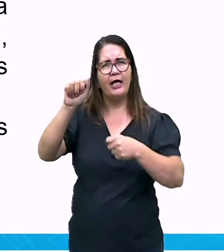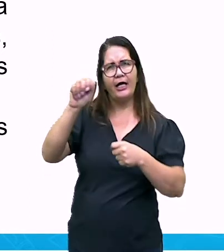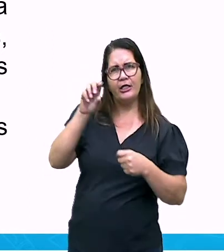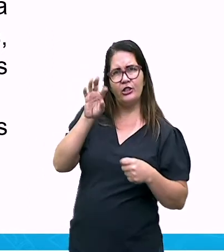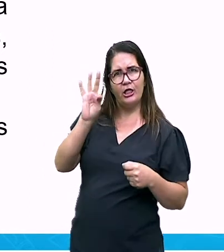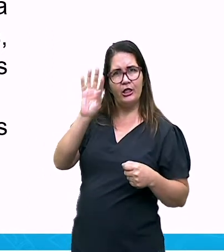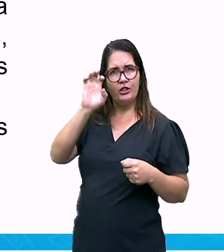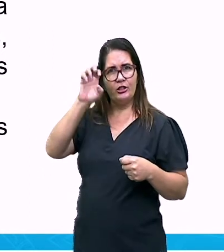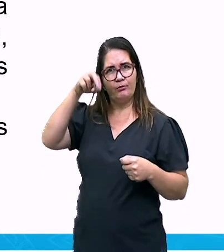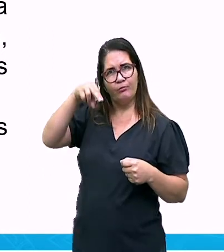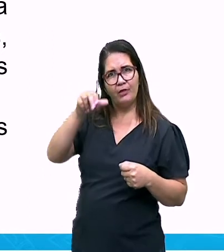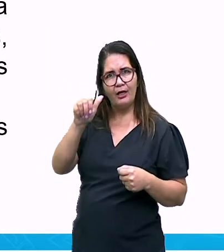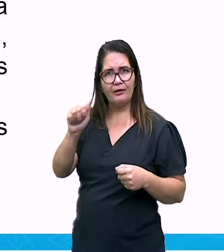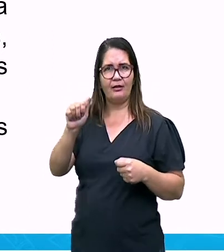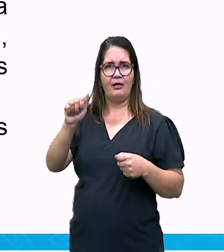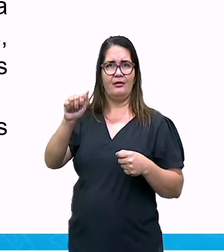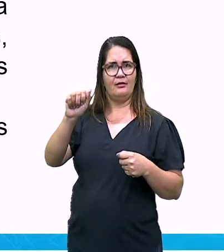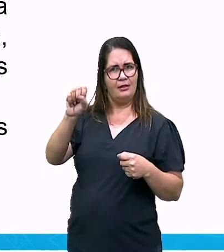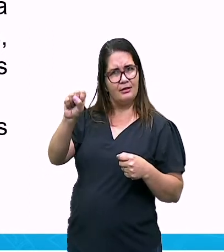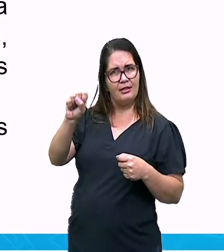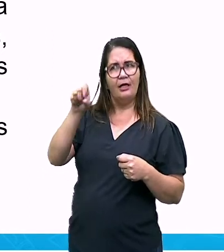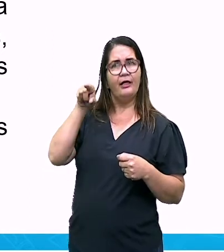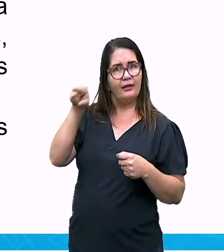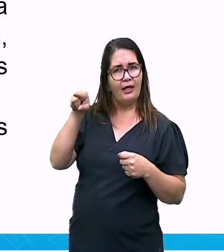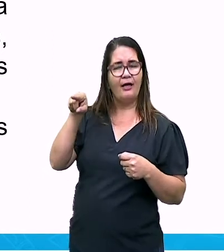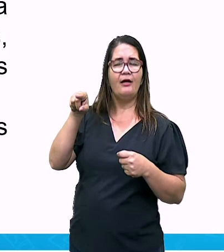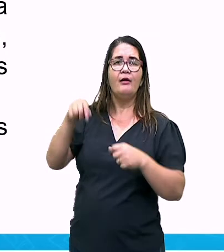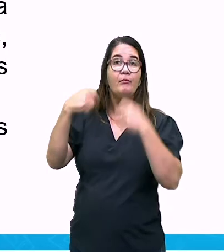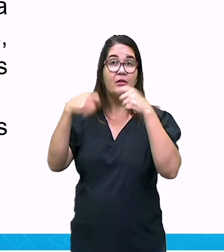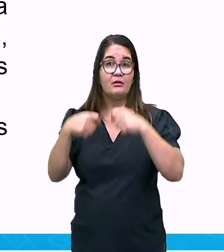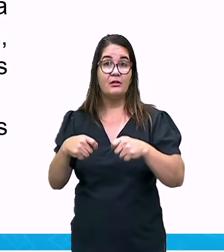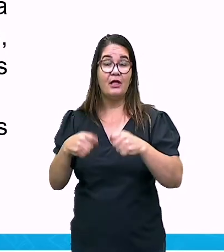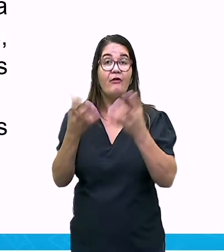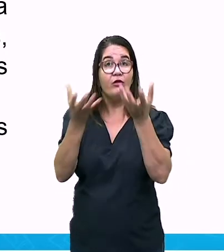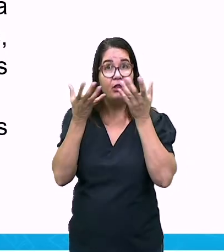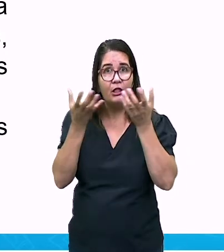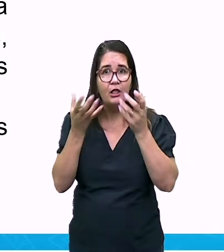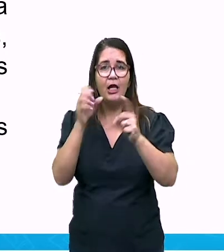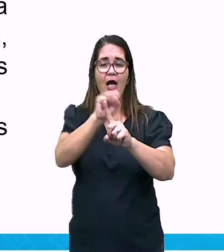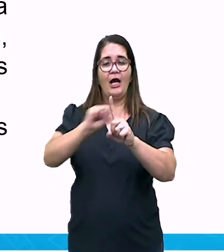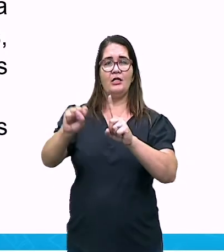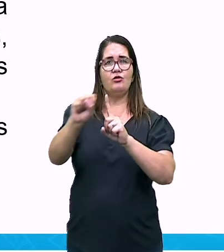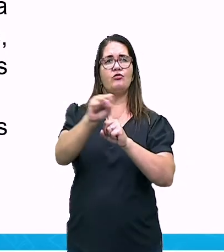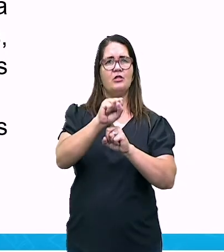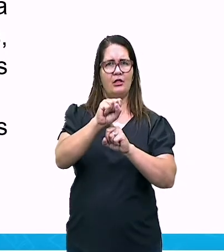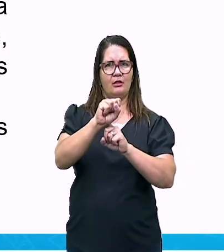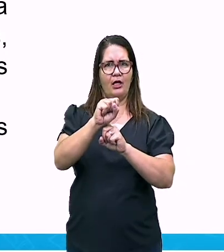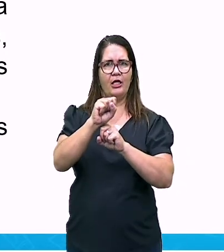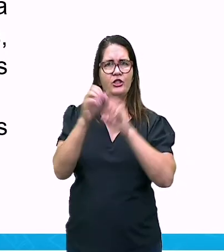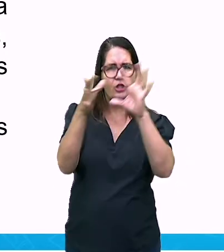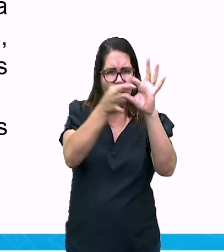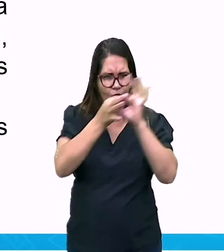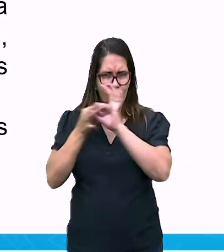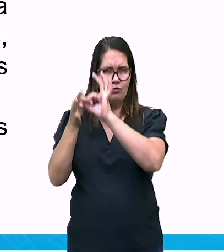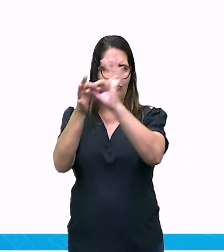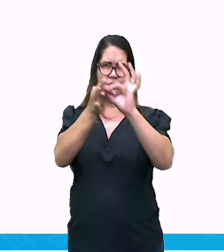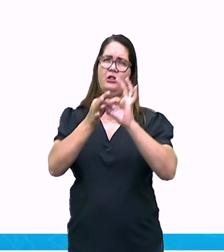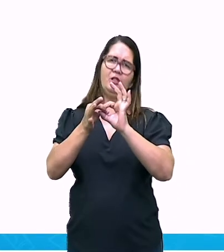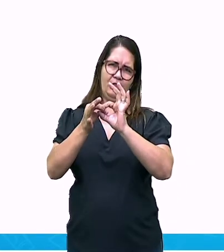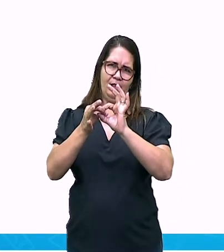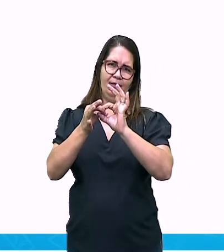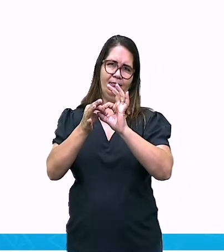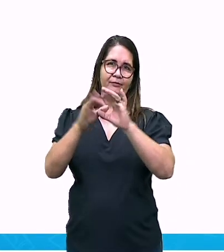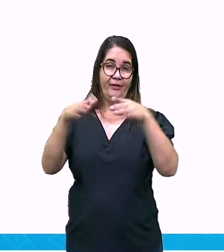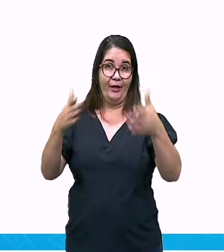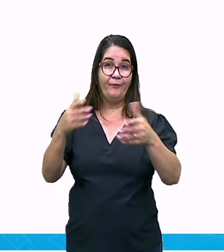temos uma grande diferença. Em um momento nós não podíamos opinar e foi tendo mudanças na história até chegar nos dias